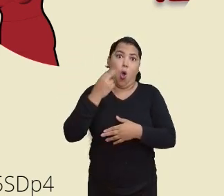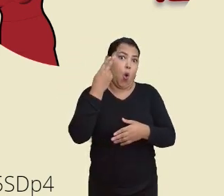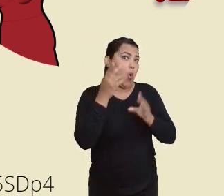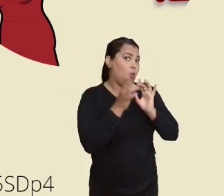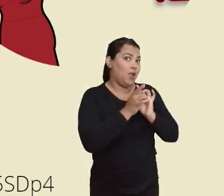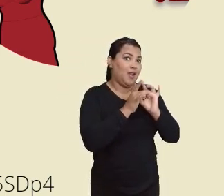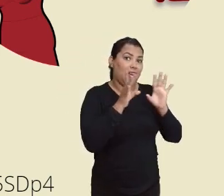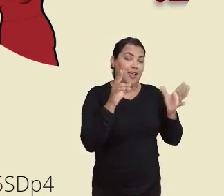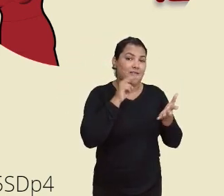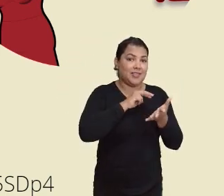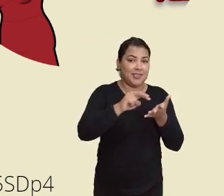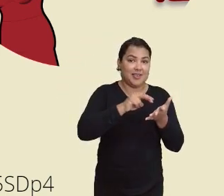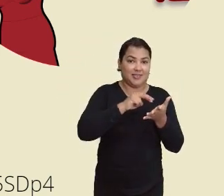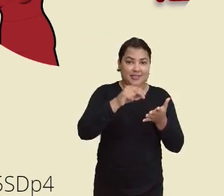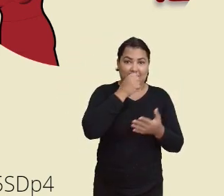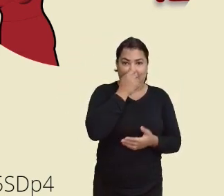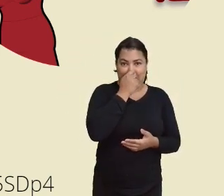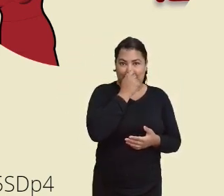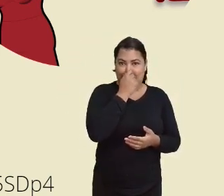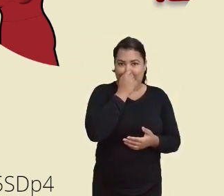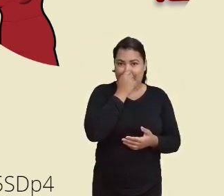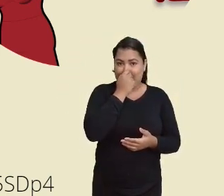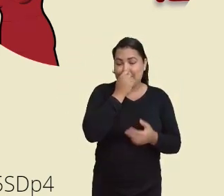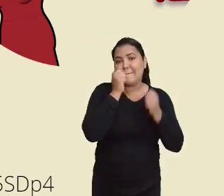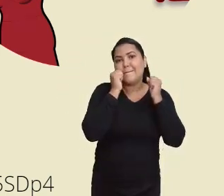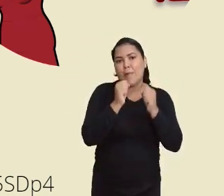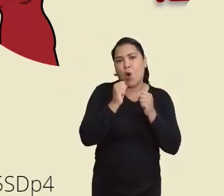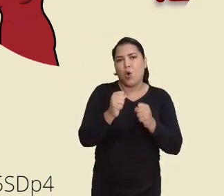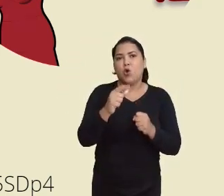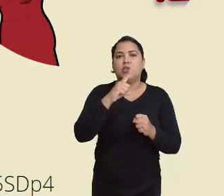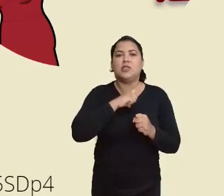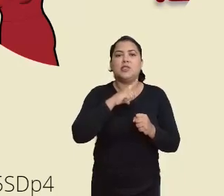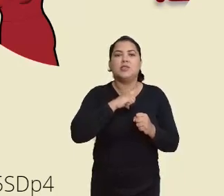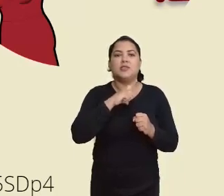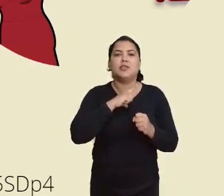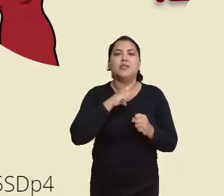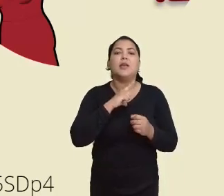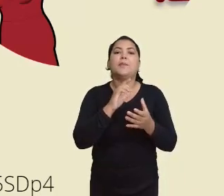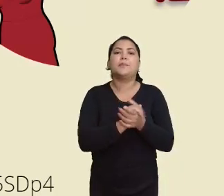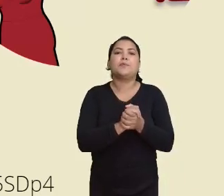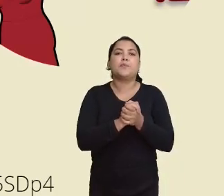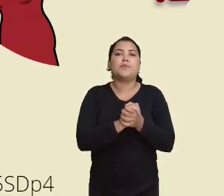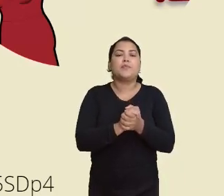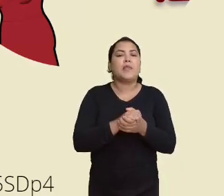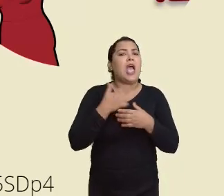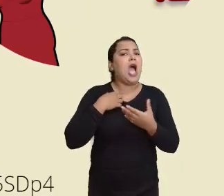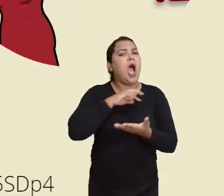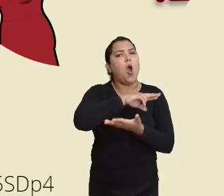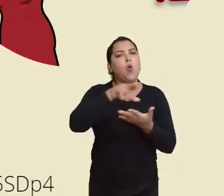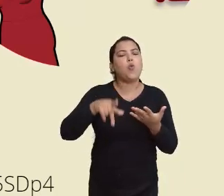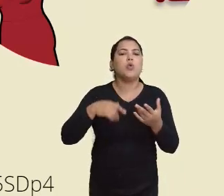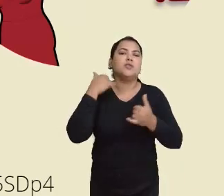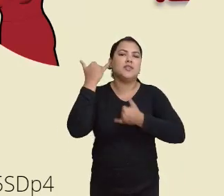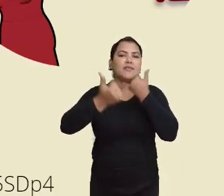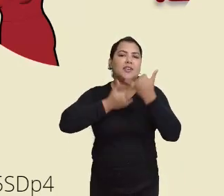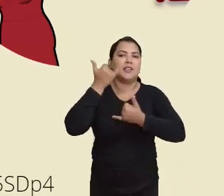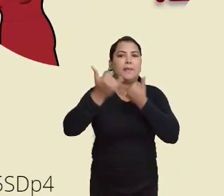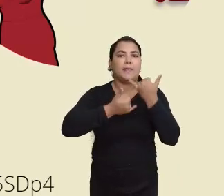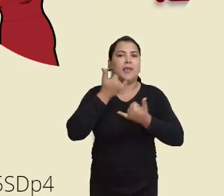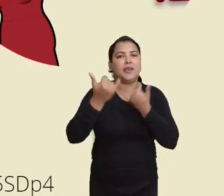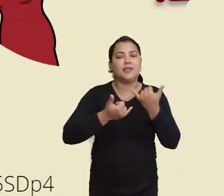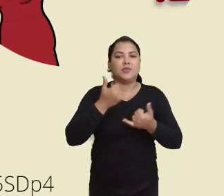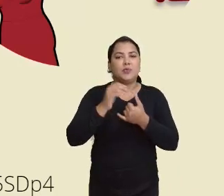improvisados, dança livre. Pode existir como expressão artística ou como forma de divertimento.